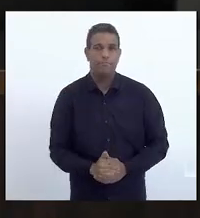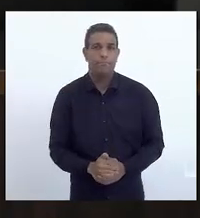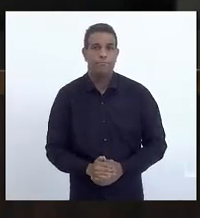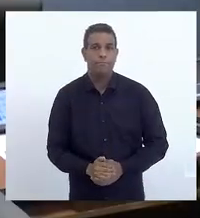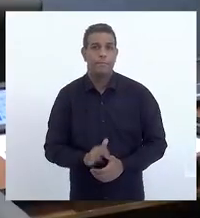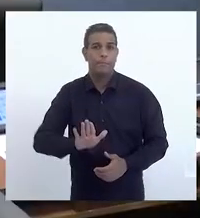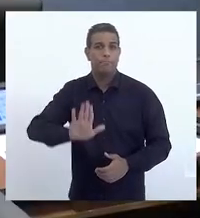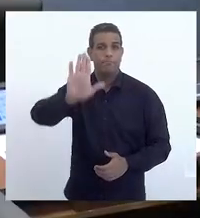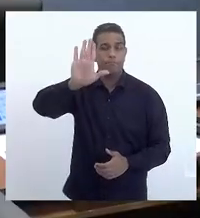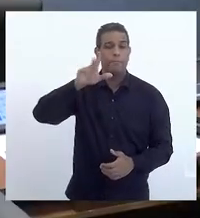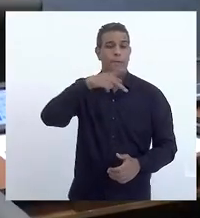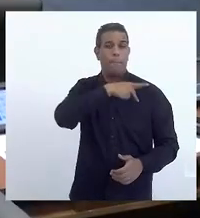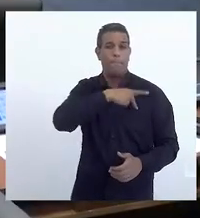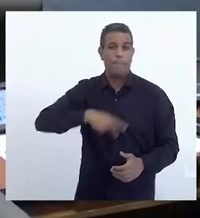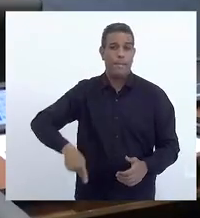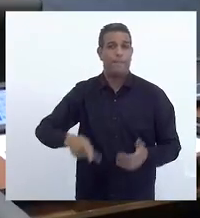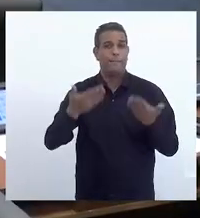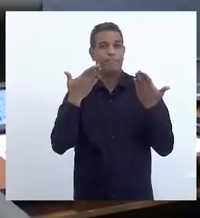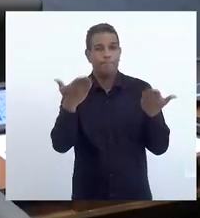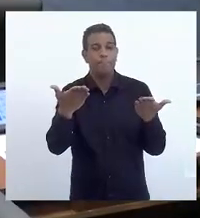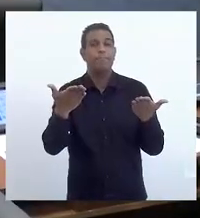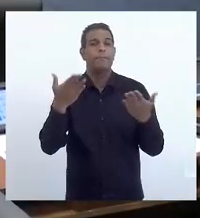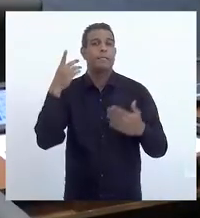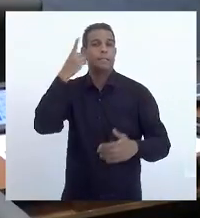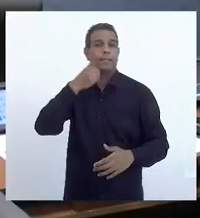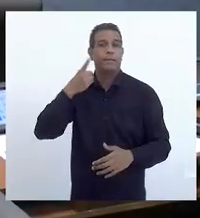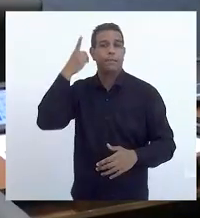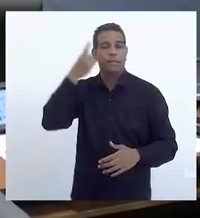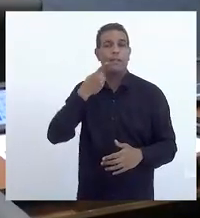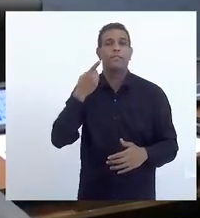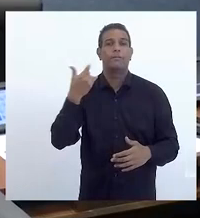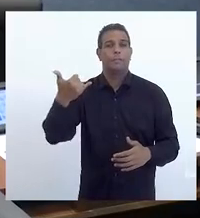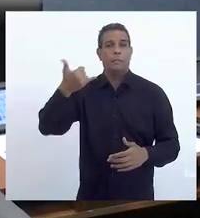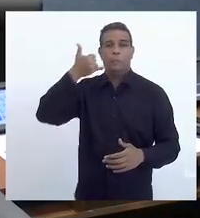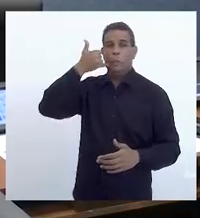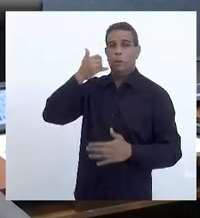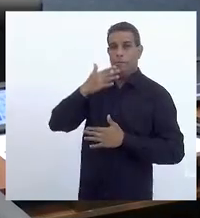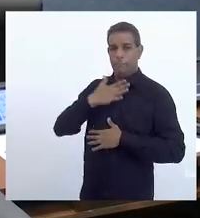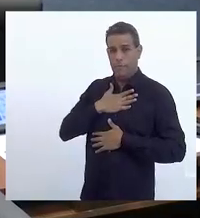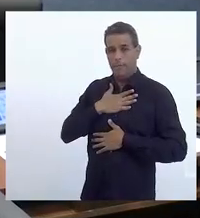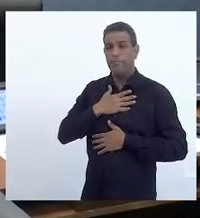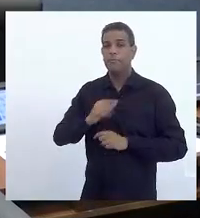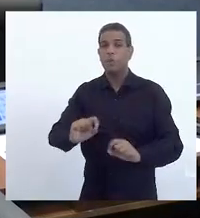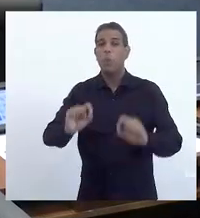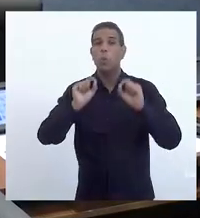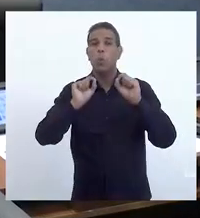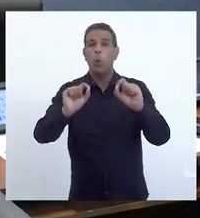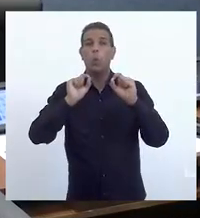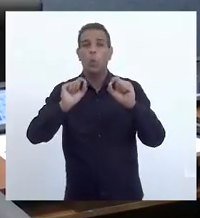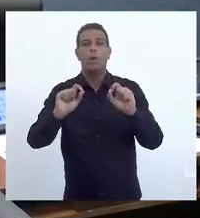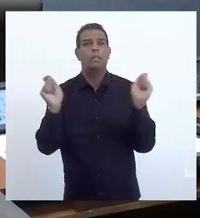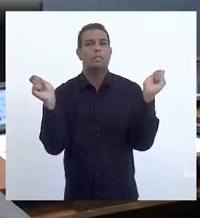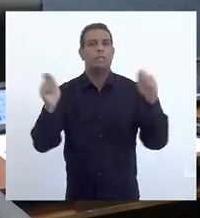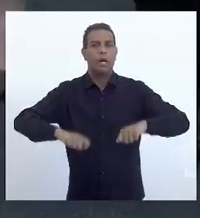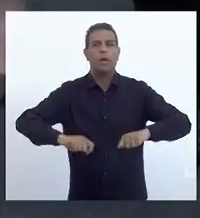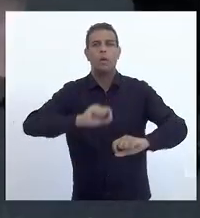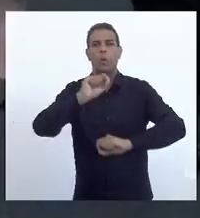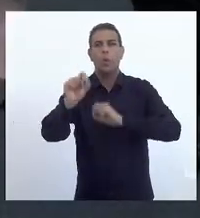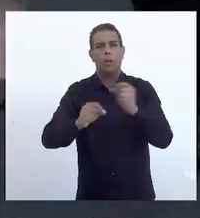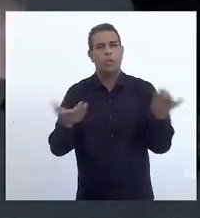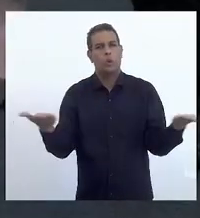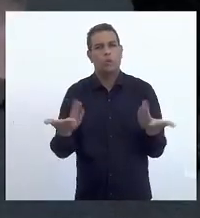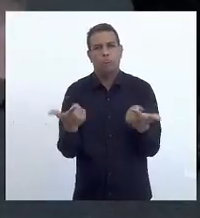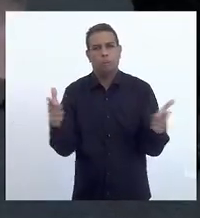Senhor presidente, a deputada Lucinha me telefonou, pediu para justificar, ela não está